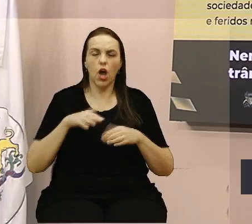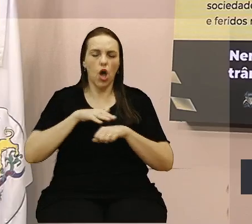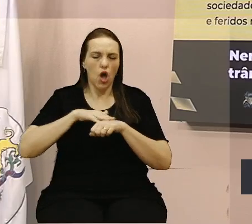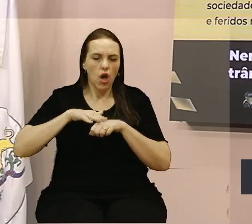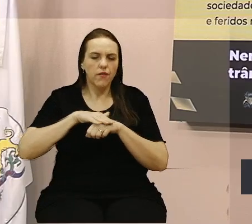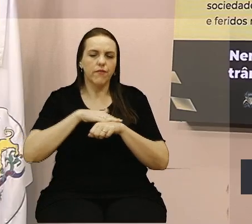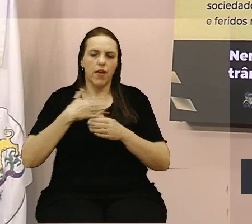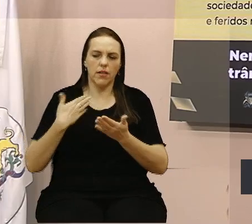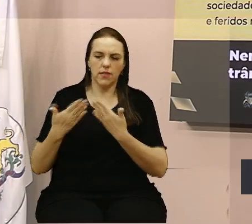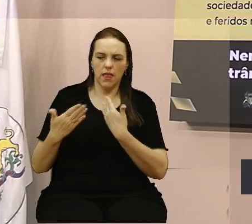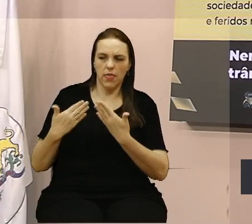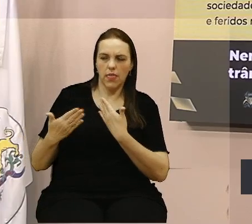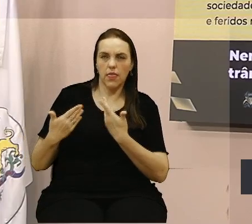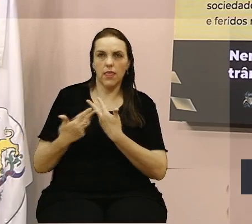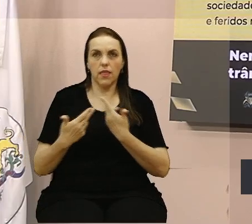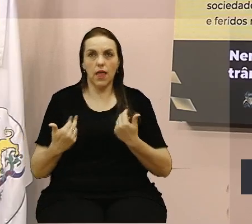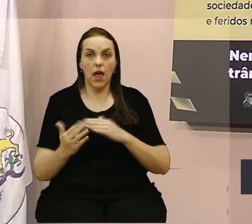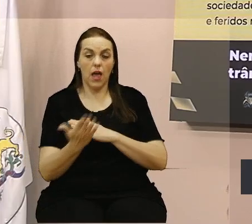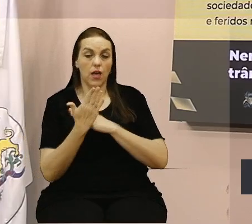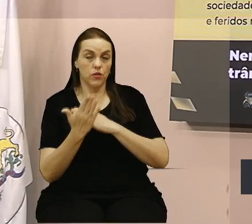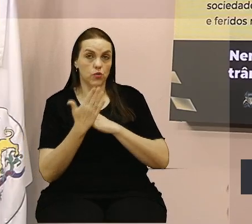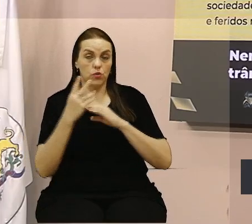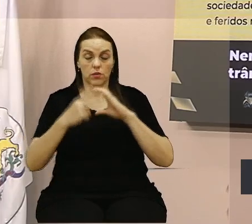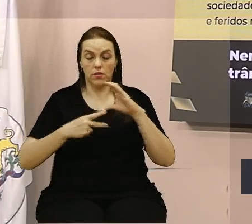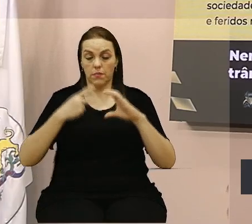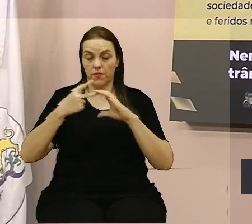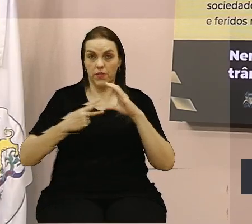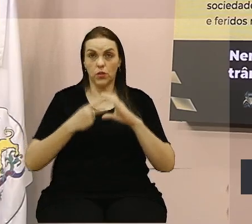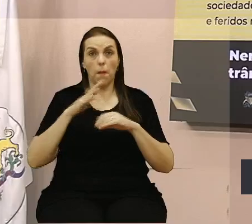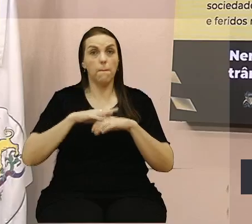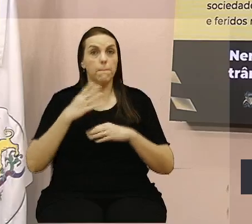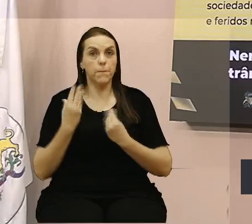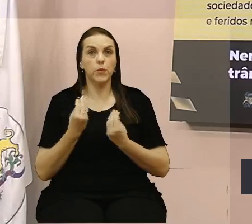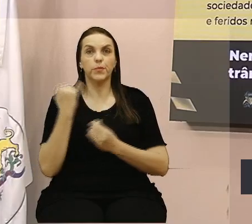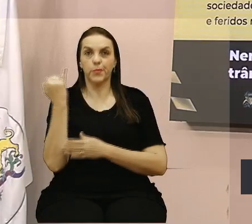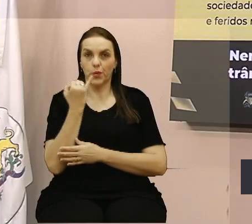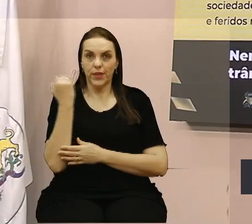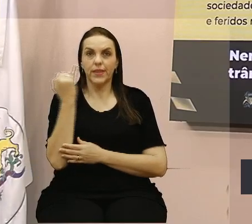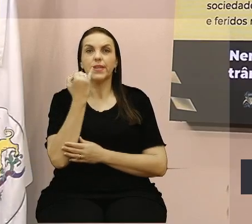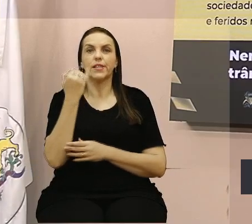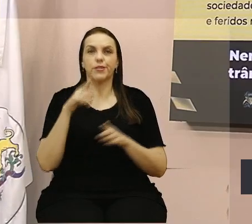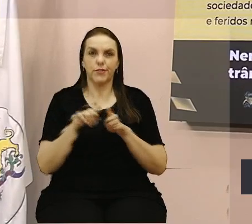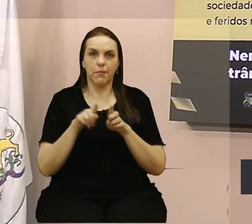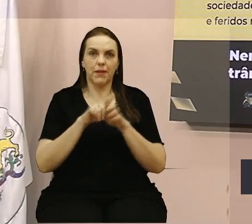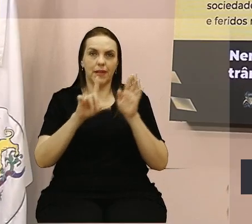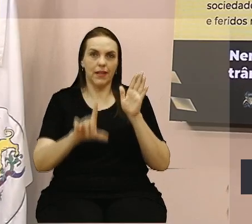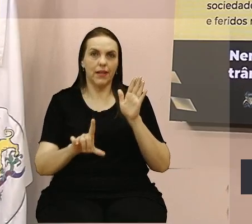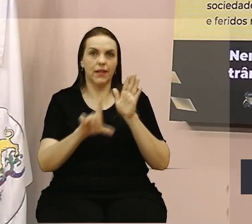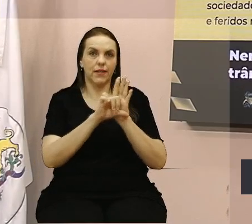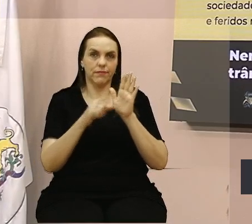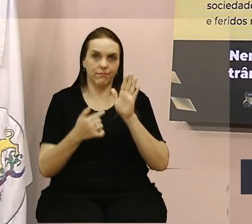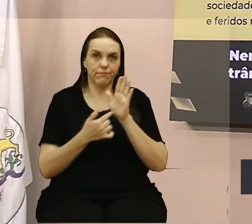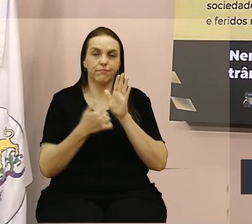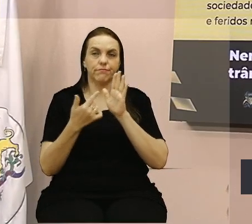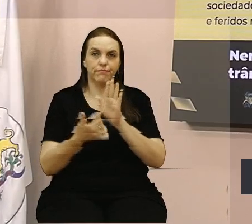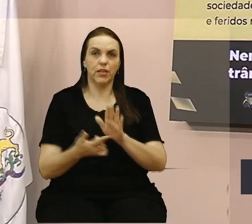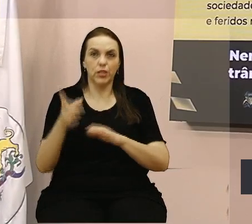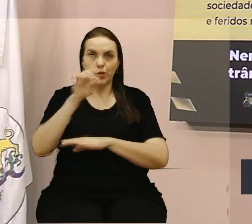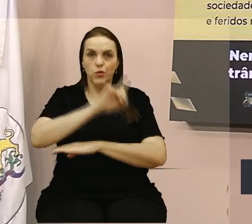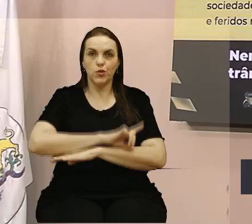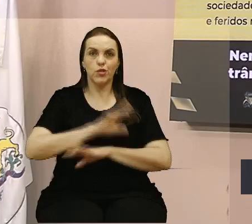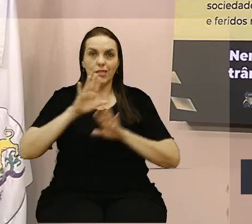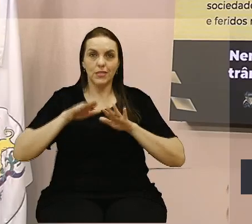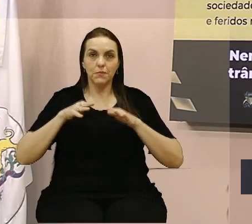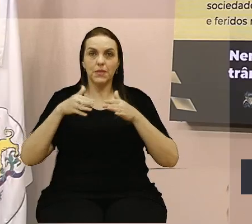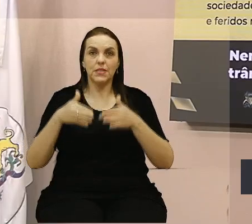conversa, com a ajuda da Câmara de Vereadores, que foi muito importante para a promulgação dessa legislação, nós temos, então, uma data